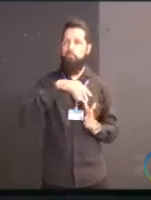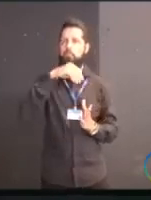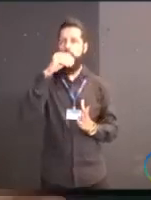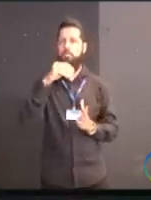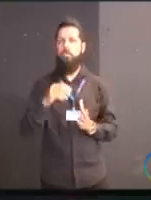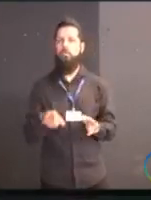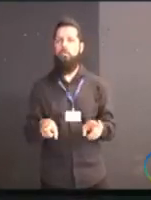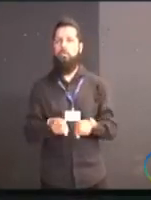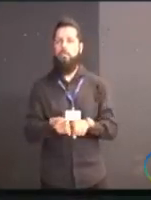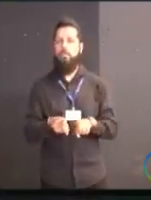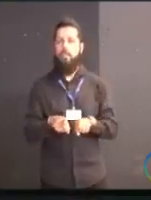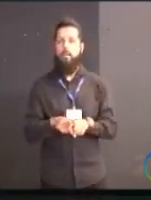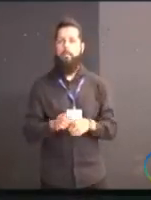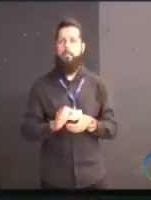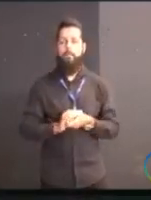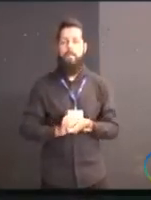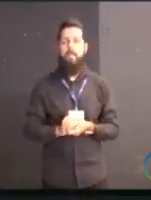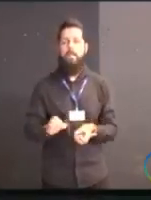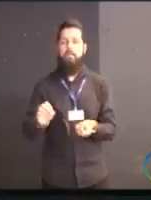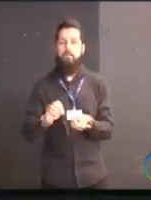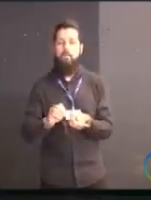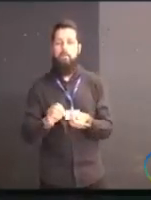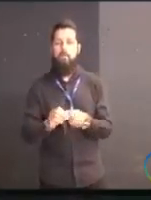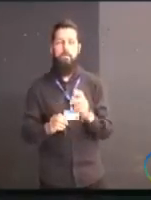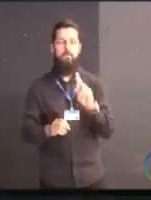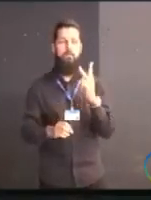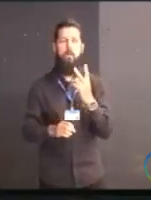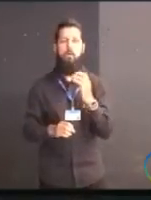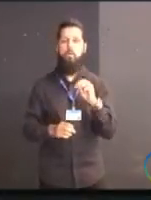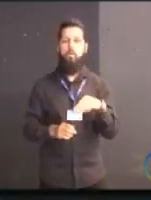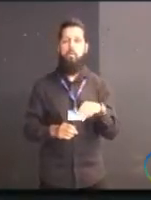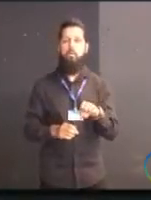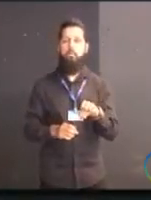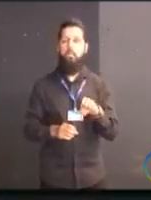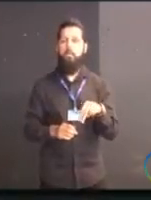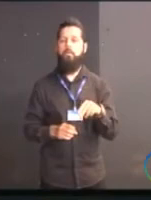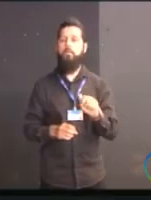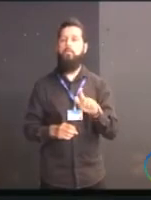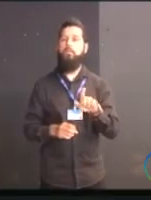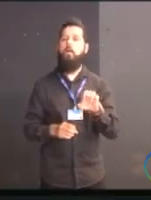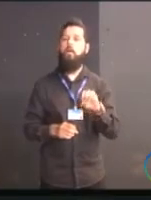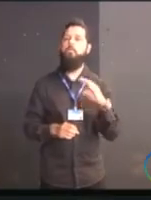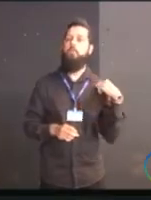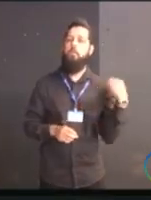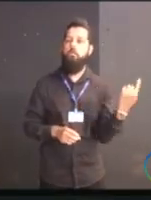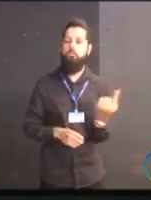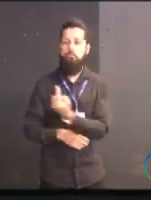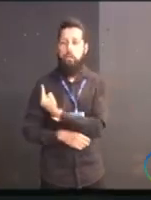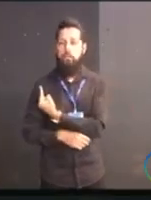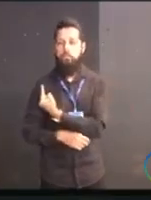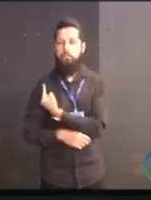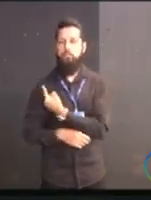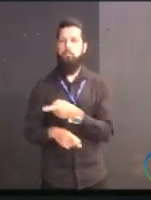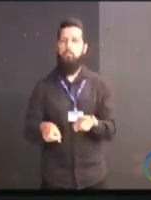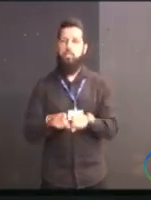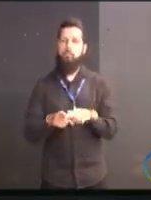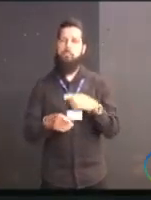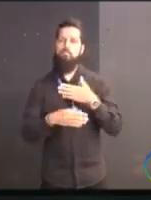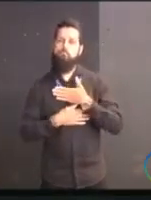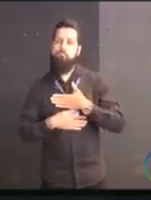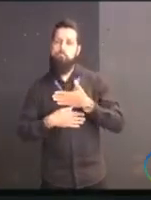cada um deles, que certamente está aqui conosco. E gostaríamos de também